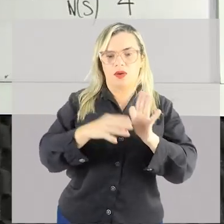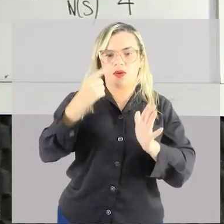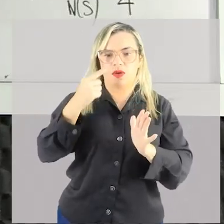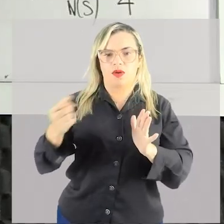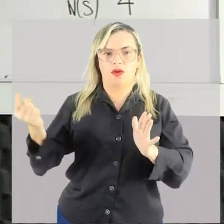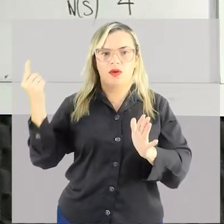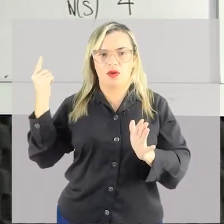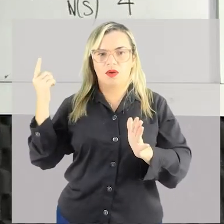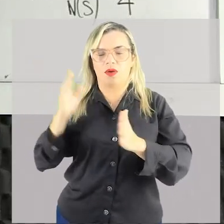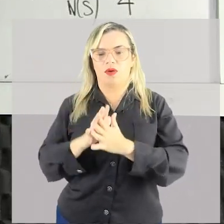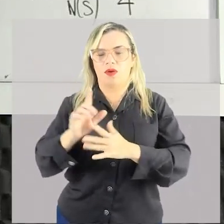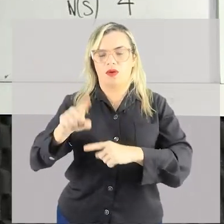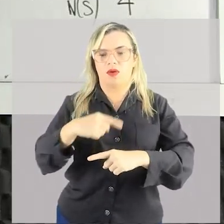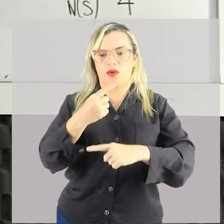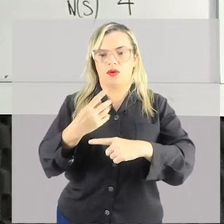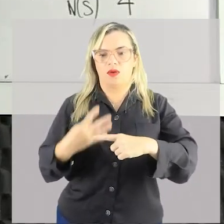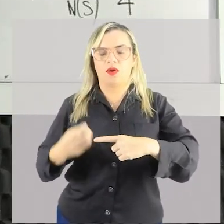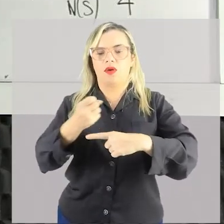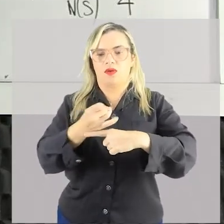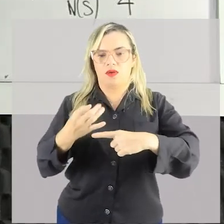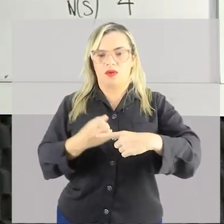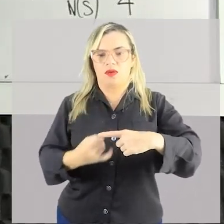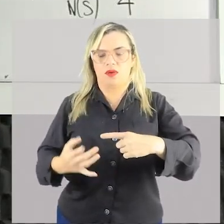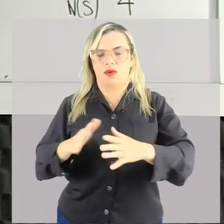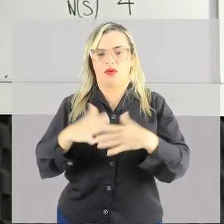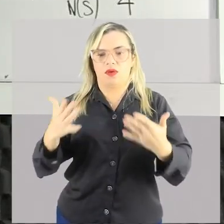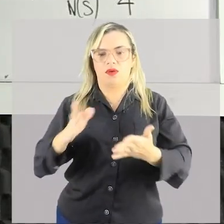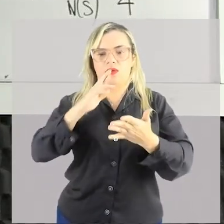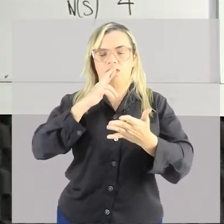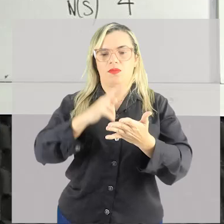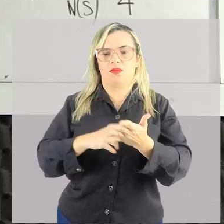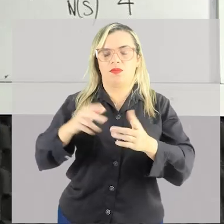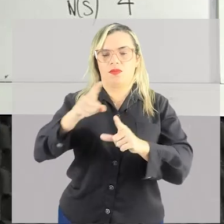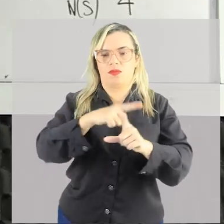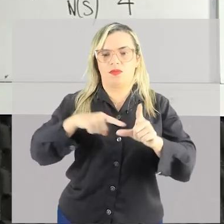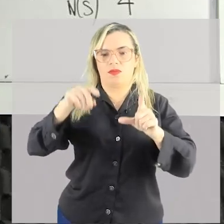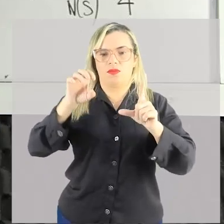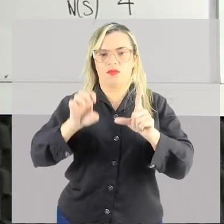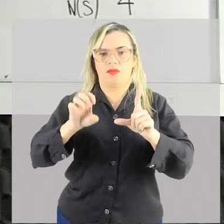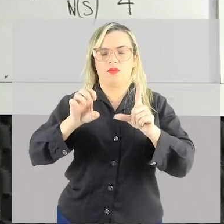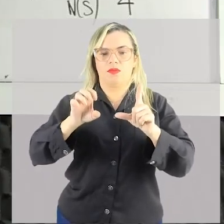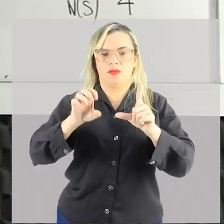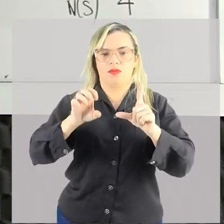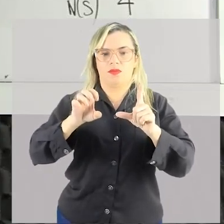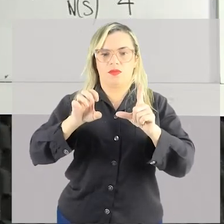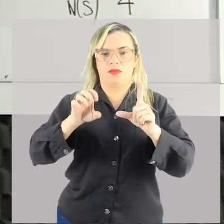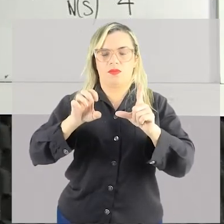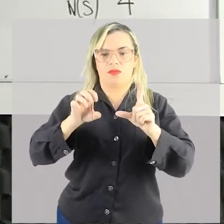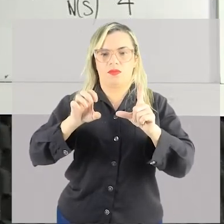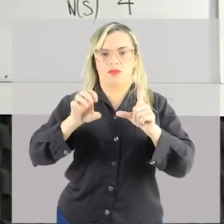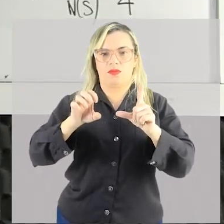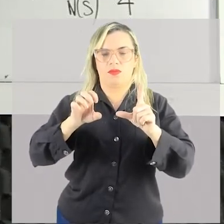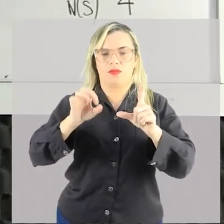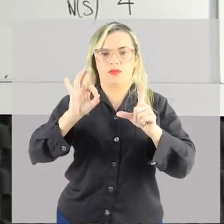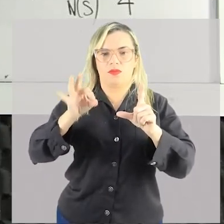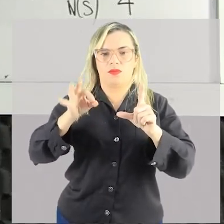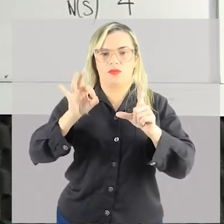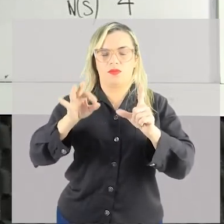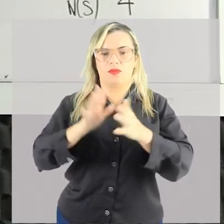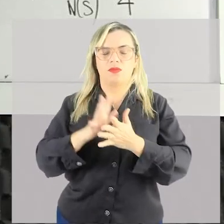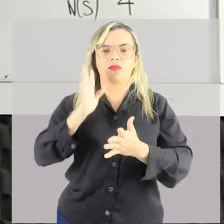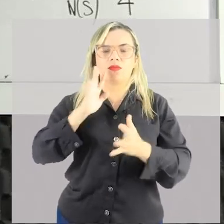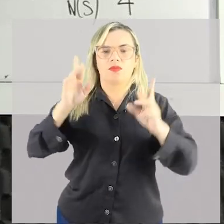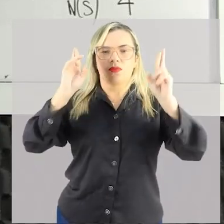opções elas estão na forma fracionária tá então a resposta correta é a letra e de escola beleza